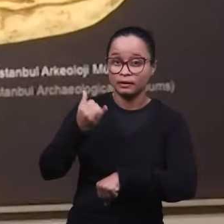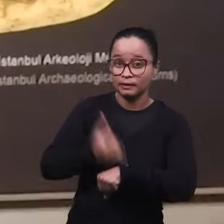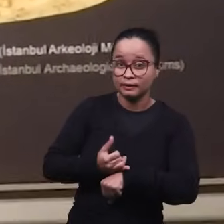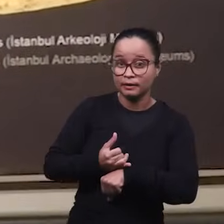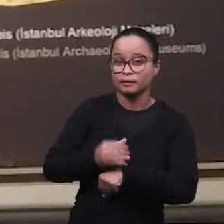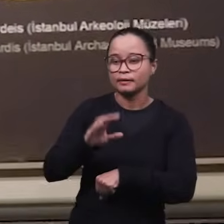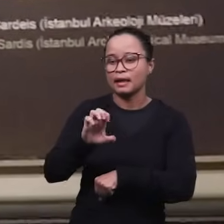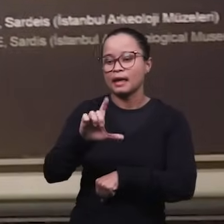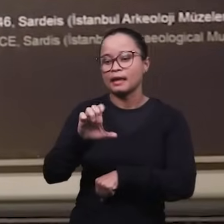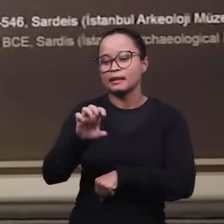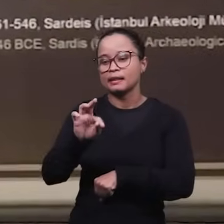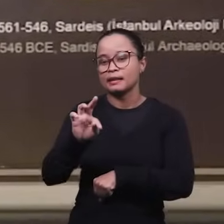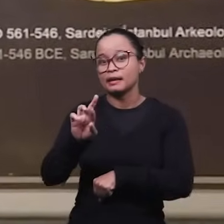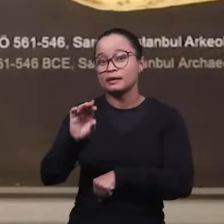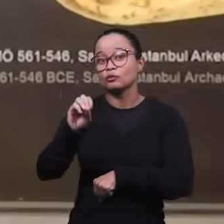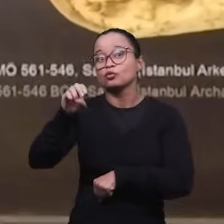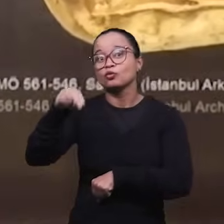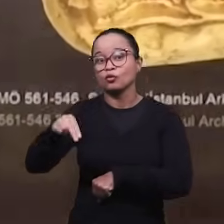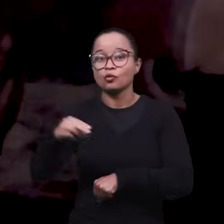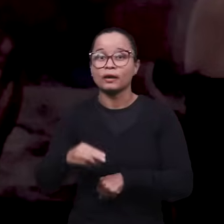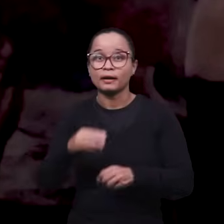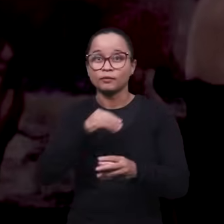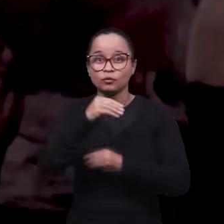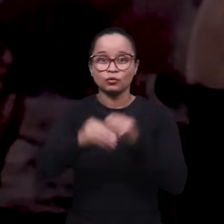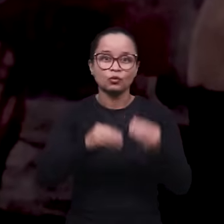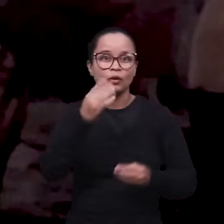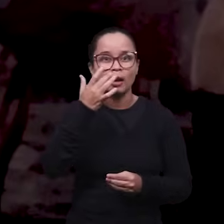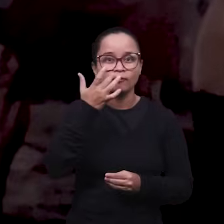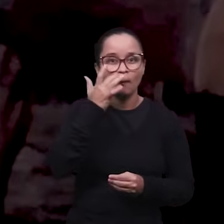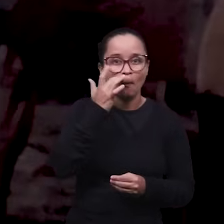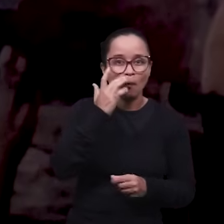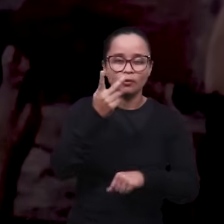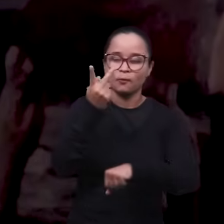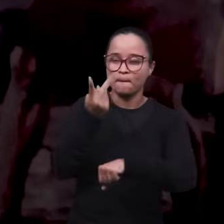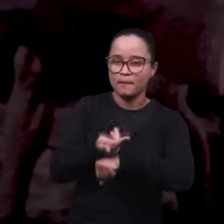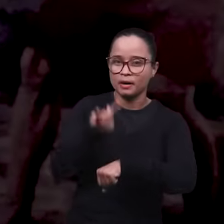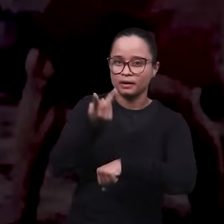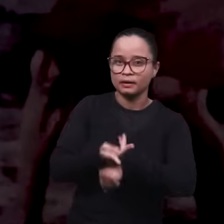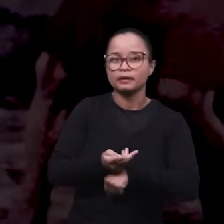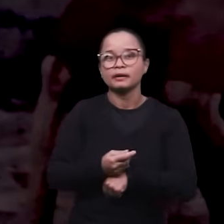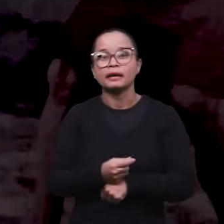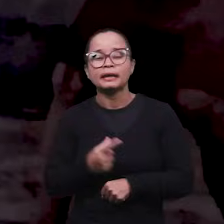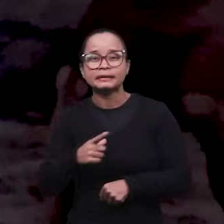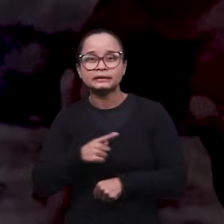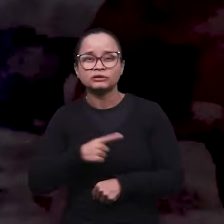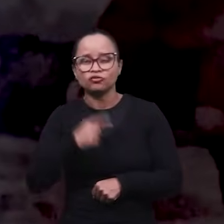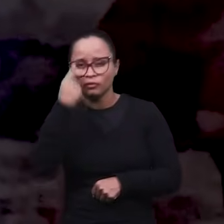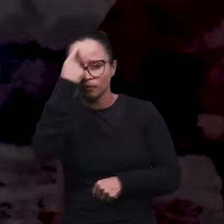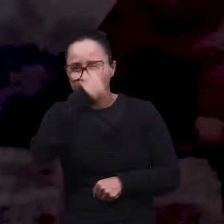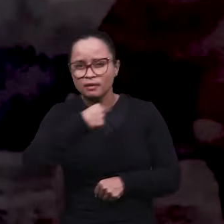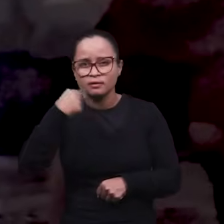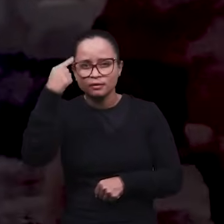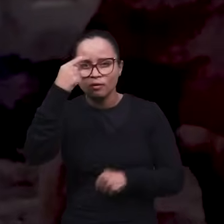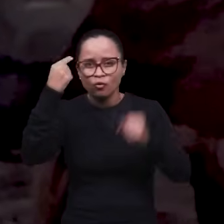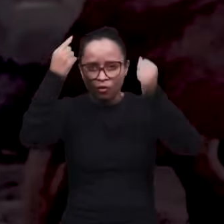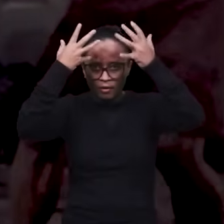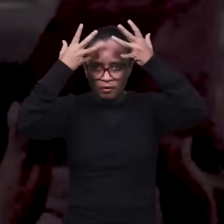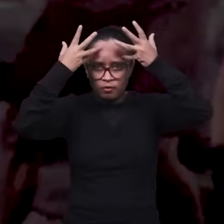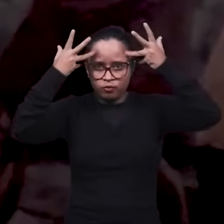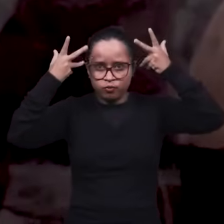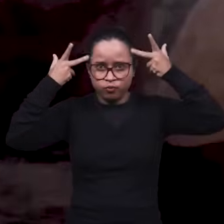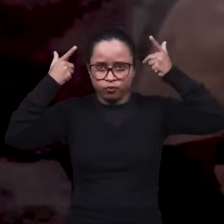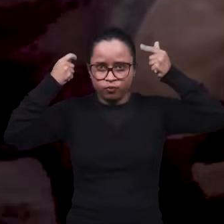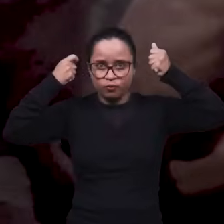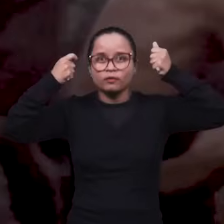elétron, mistura natural de ouro e prata, e tinham o rosto de um leão cunhado de um